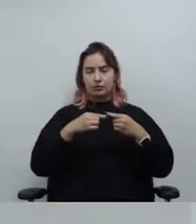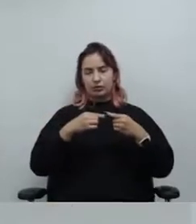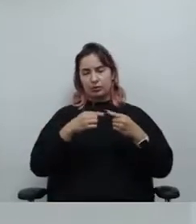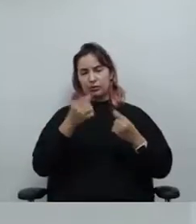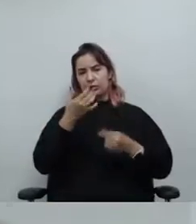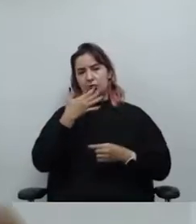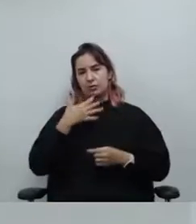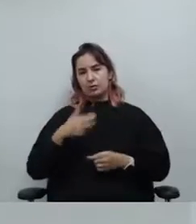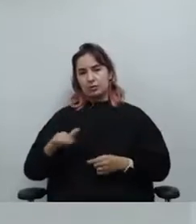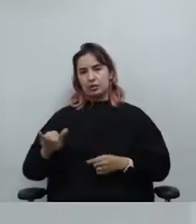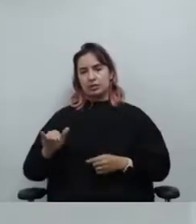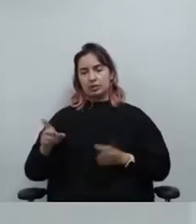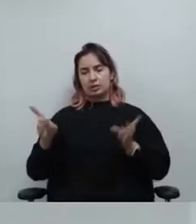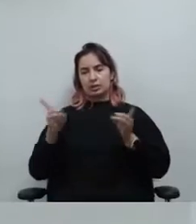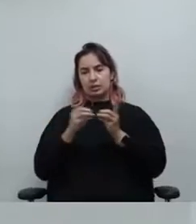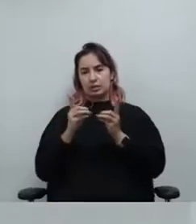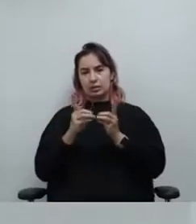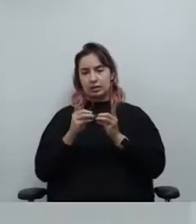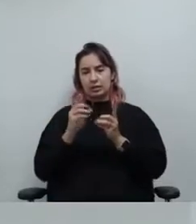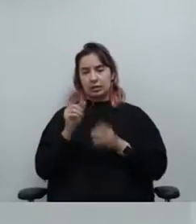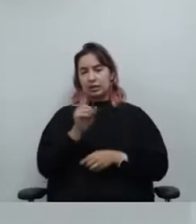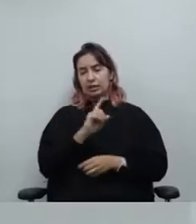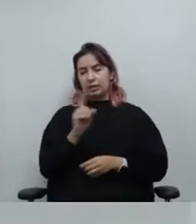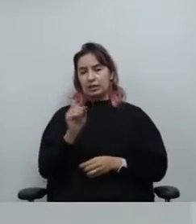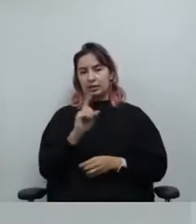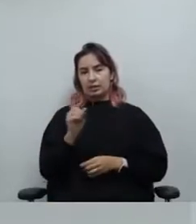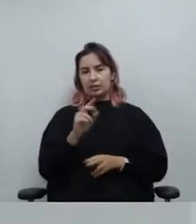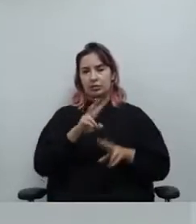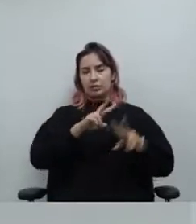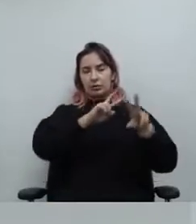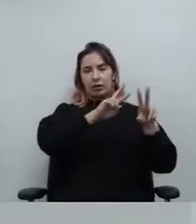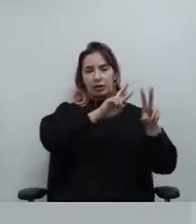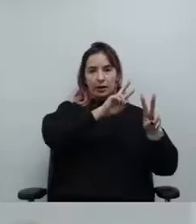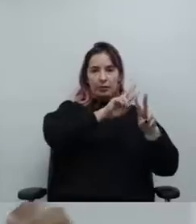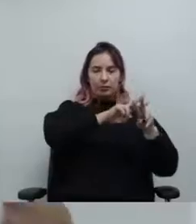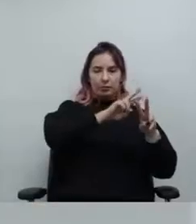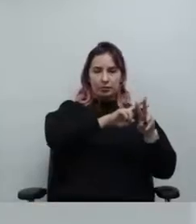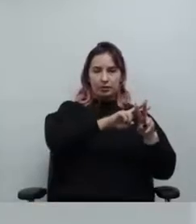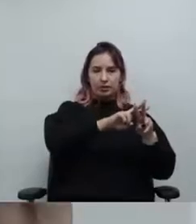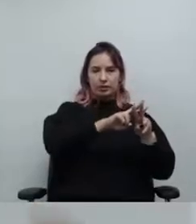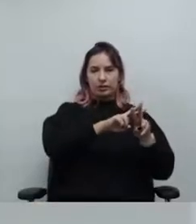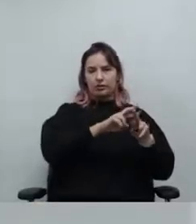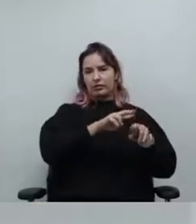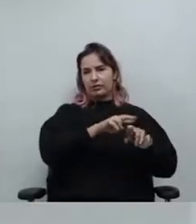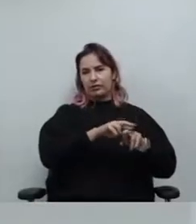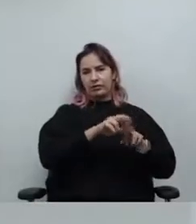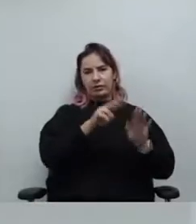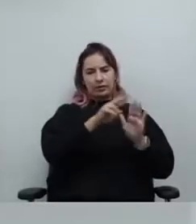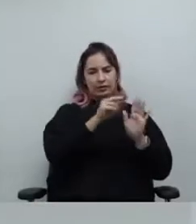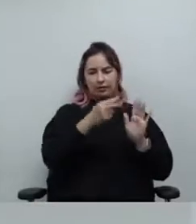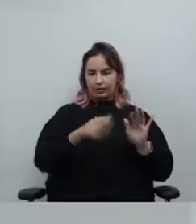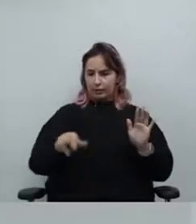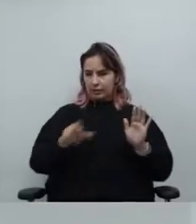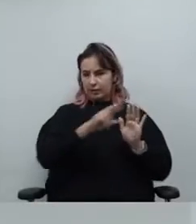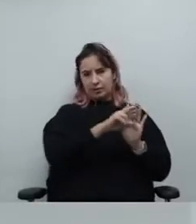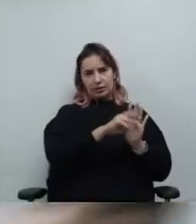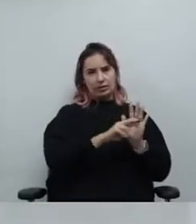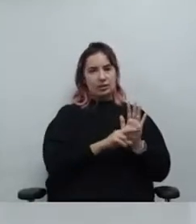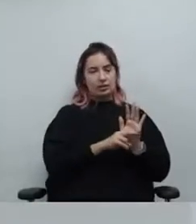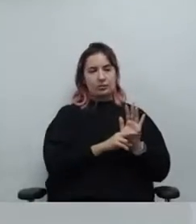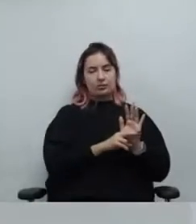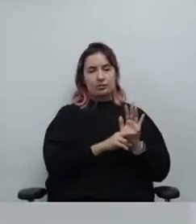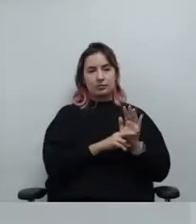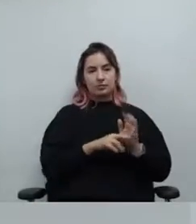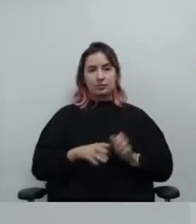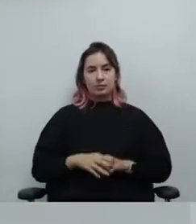criança é o que atende, e não a prisão, né, com burocracias de regras de onde deve ser feito